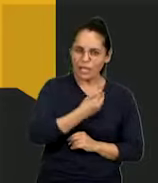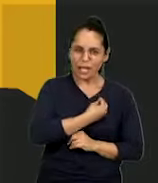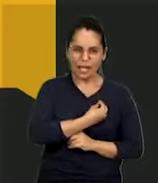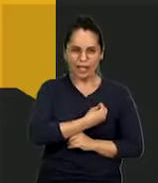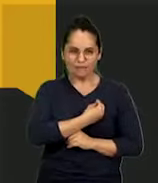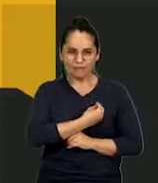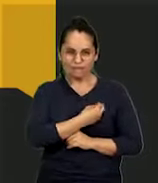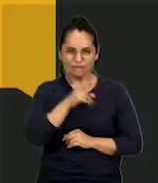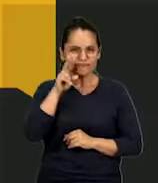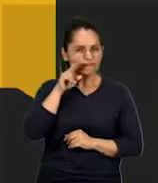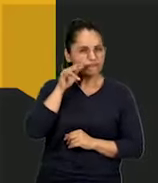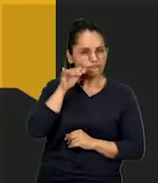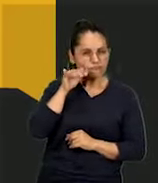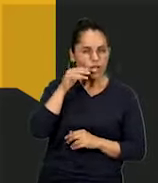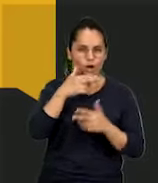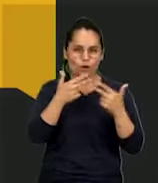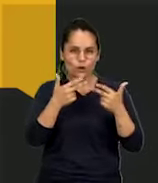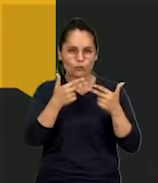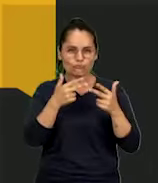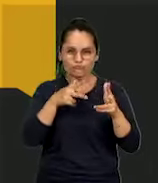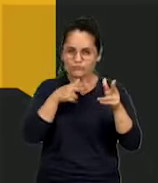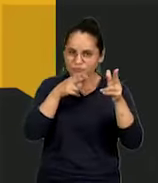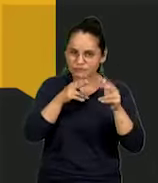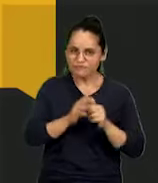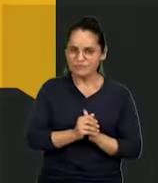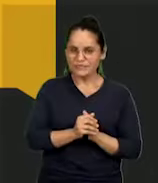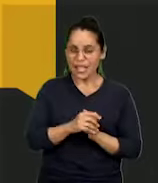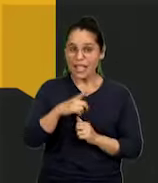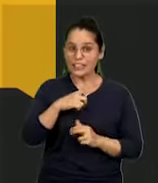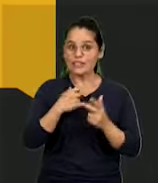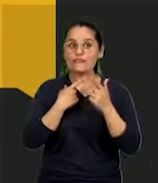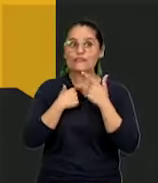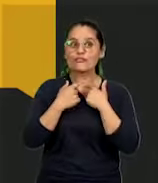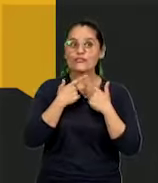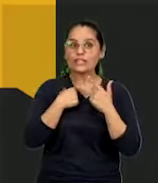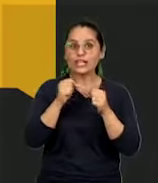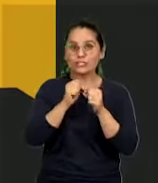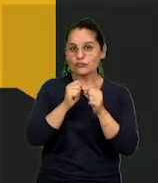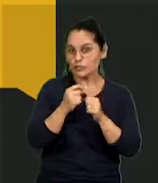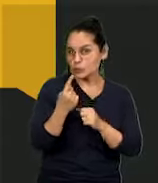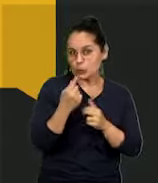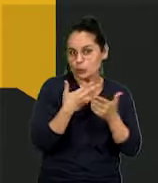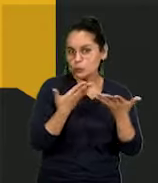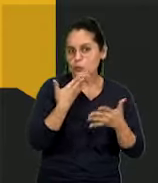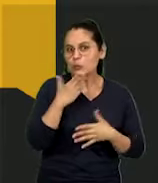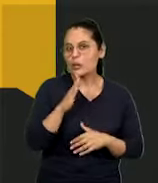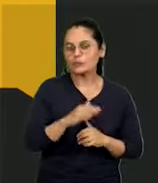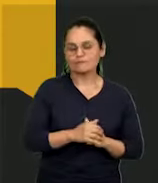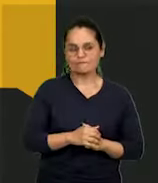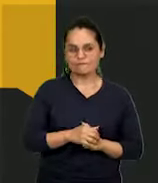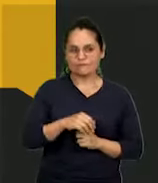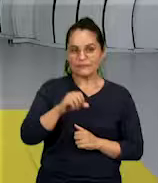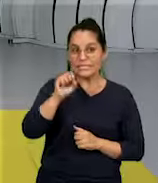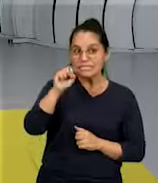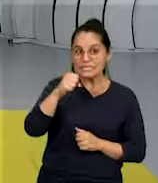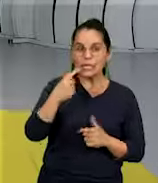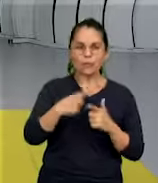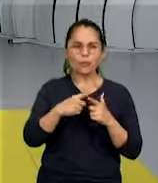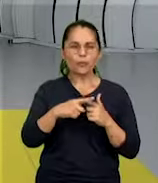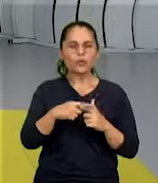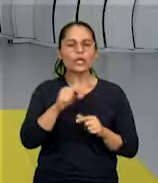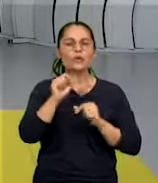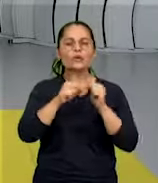ou vivenciou algum rito de passagem? Tem vontade de passar por um? Qual? Sim, porque o